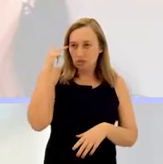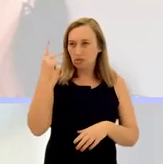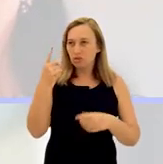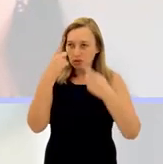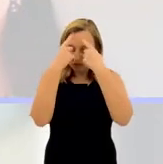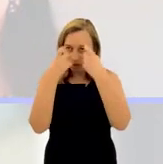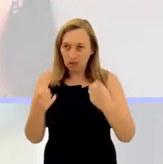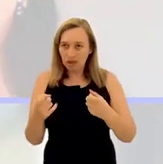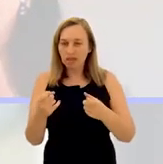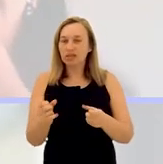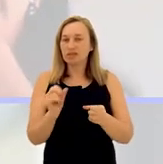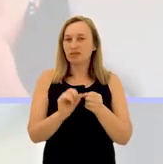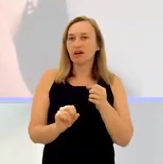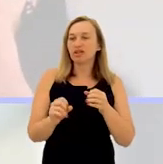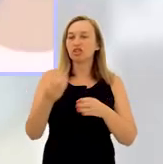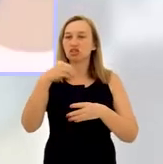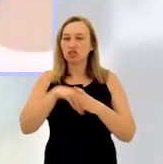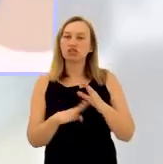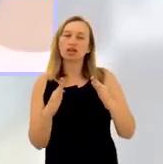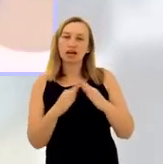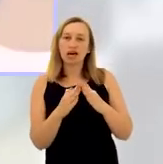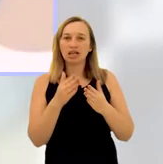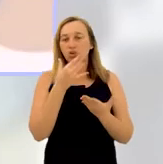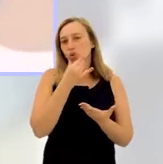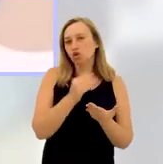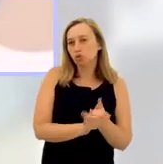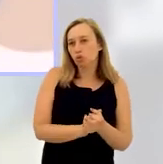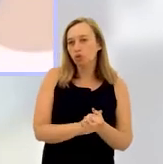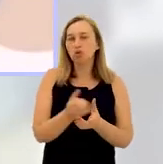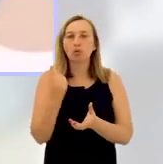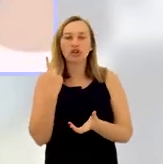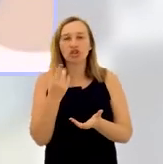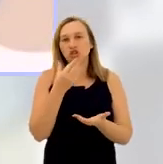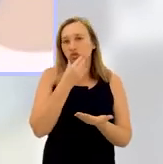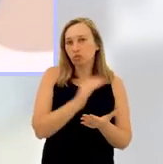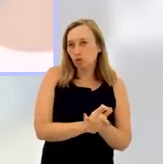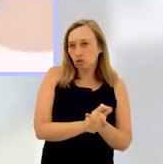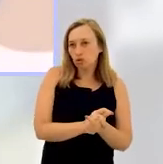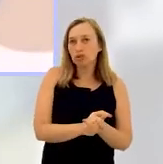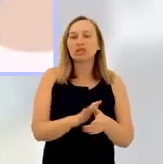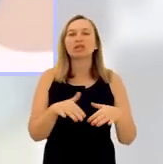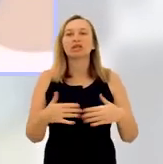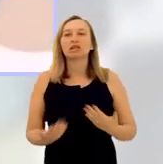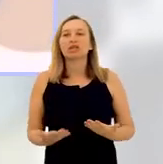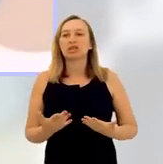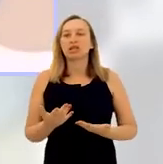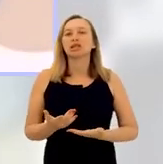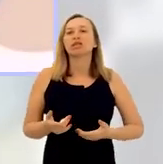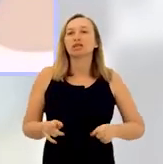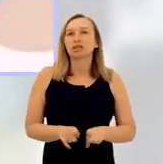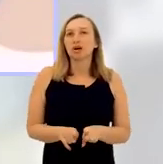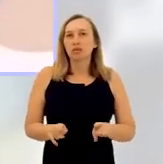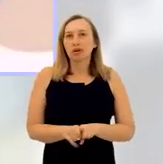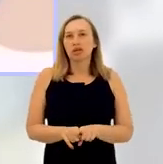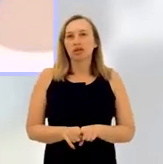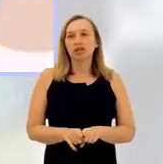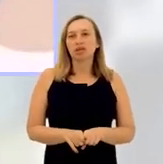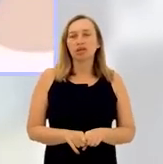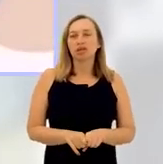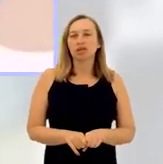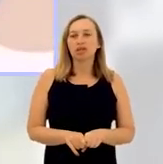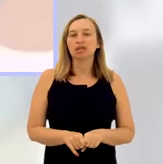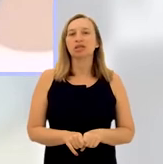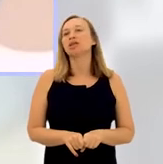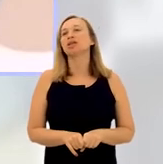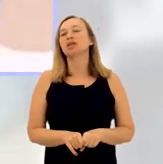agressor em casa, né, de ter, de fato, um companheiro, né, um namorado, um marido ou ex-marido. E, enfim, recentemente também,